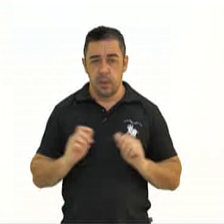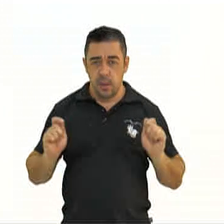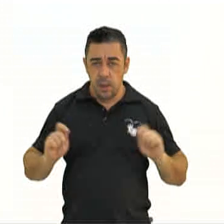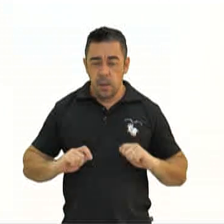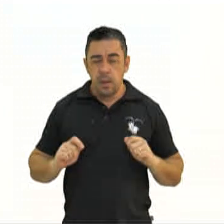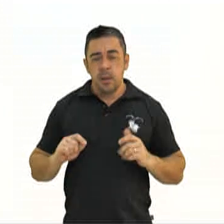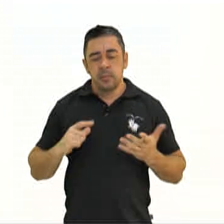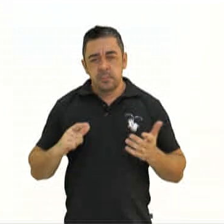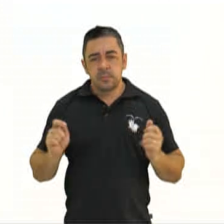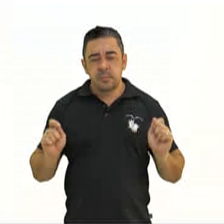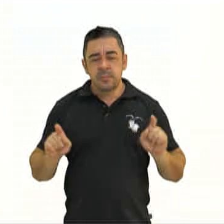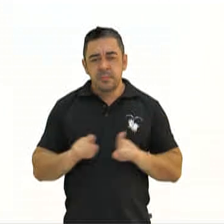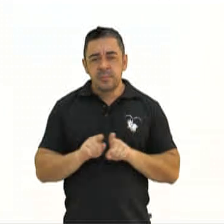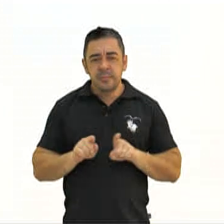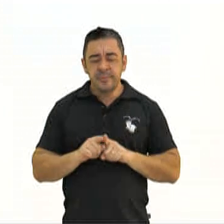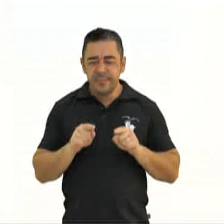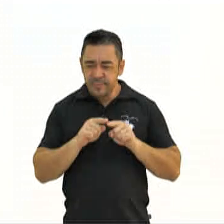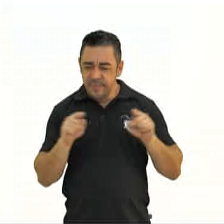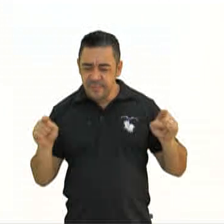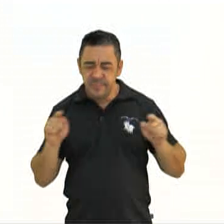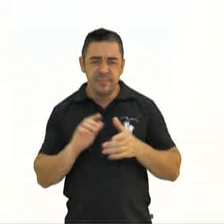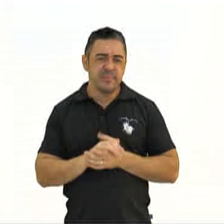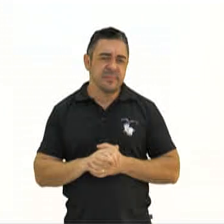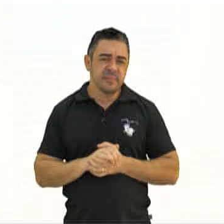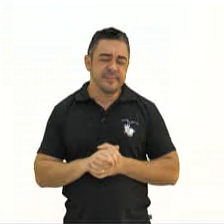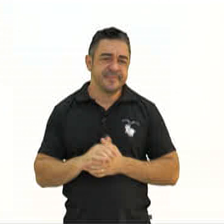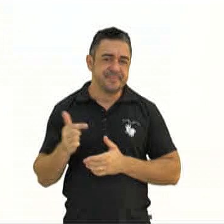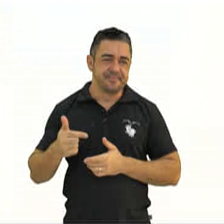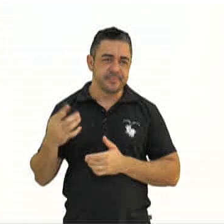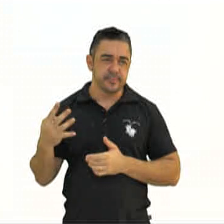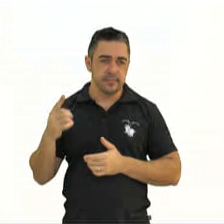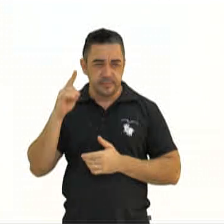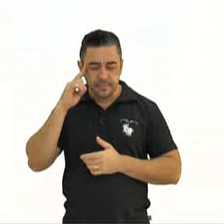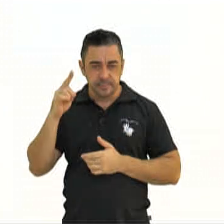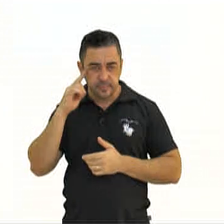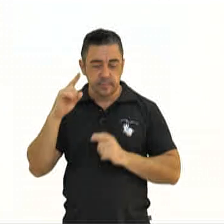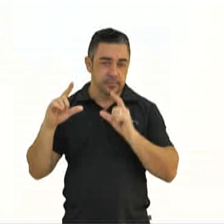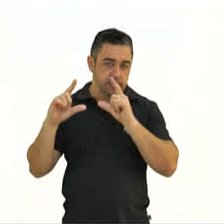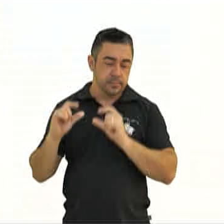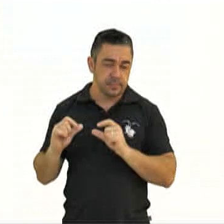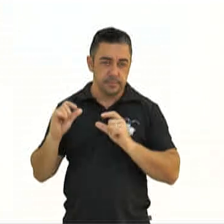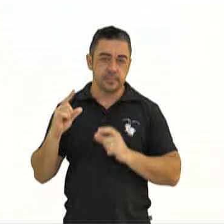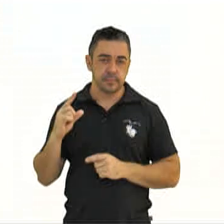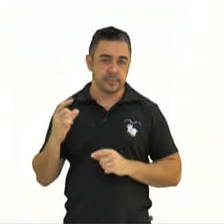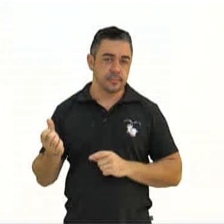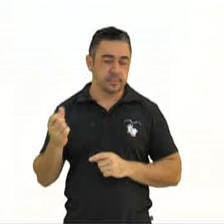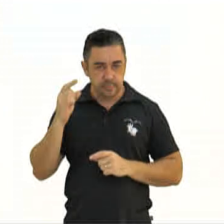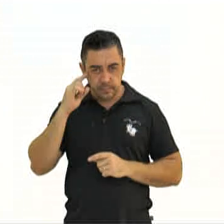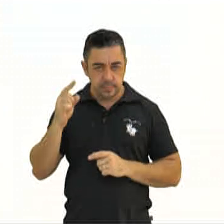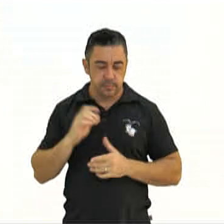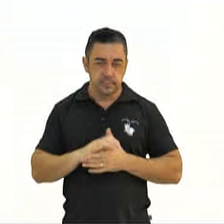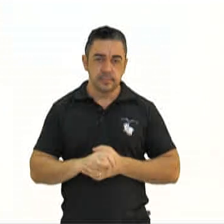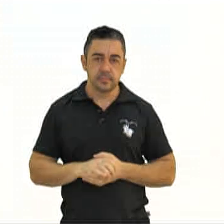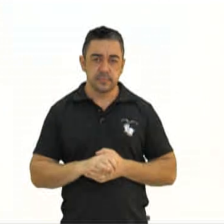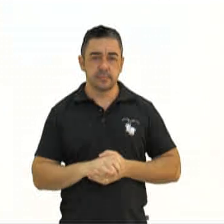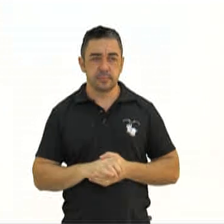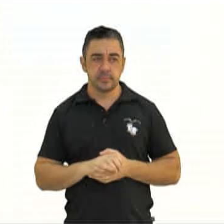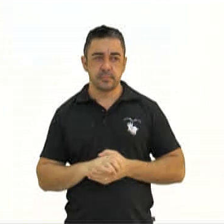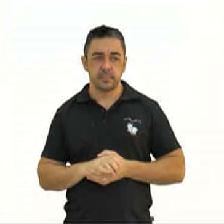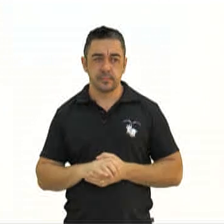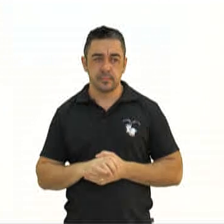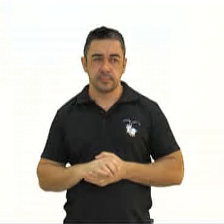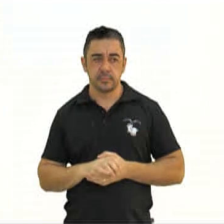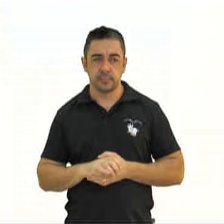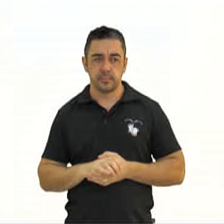na mesma linha também. Tá? Então, 24 dias ele quer que diminua o pedido para 16 dias. Beleza,